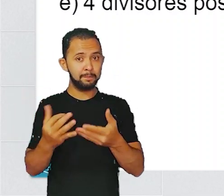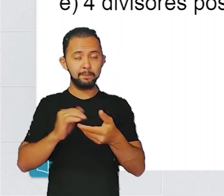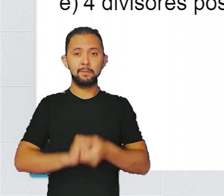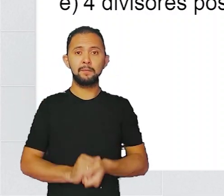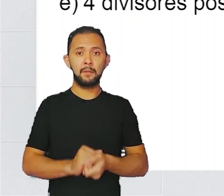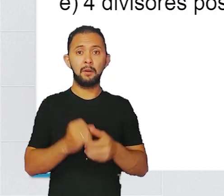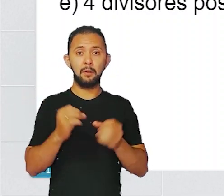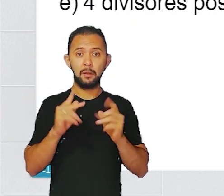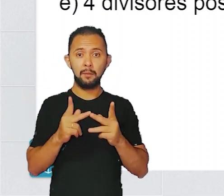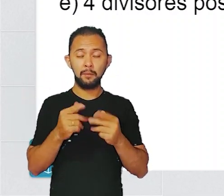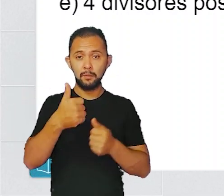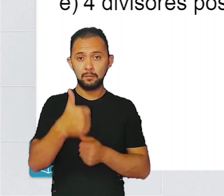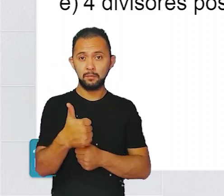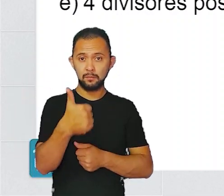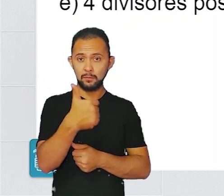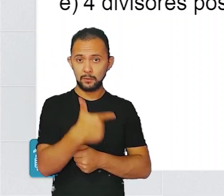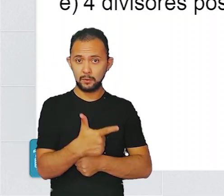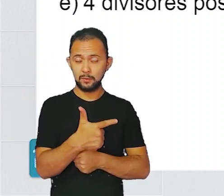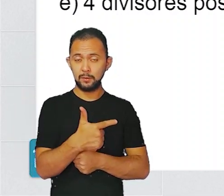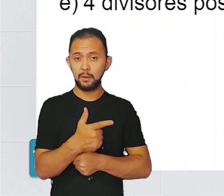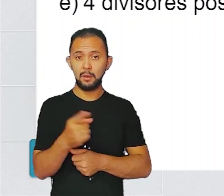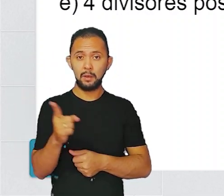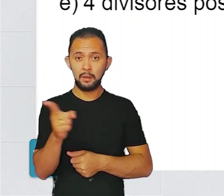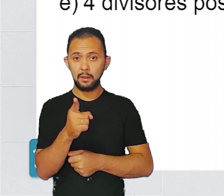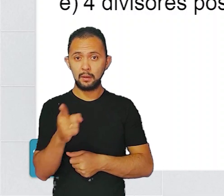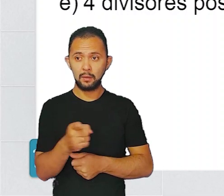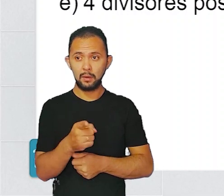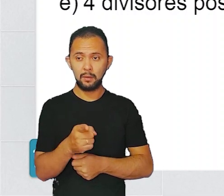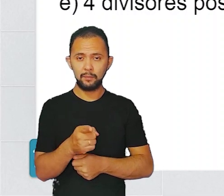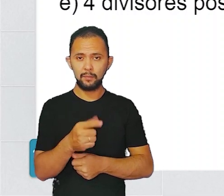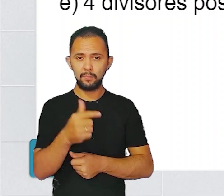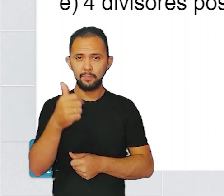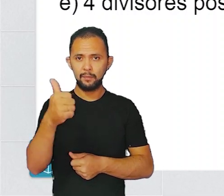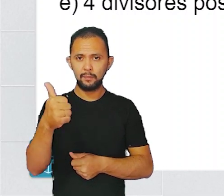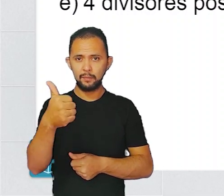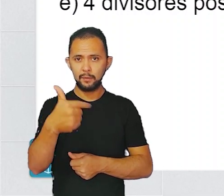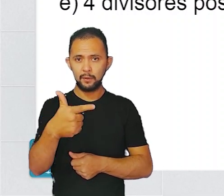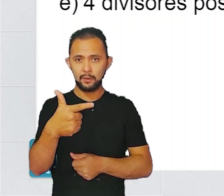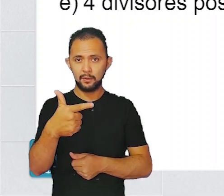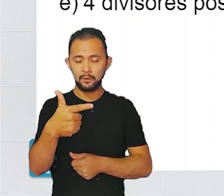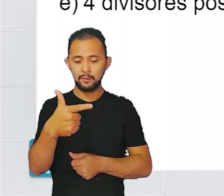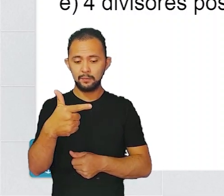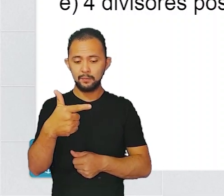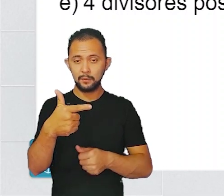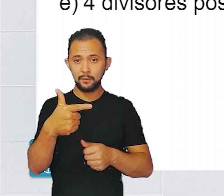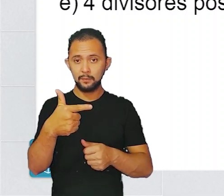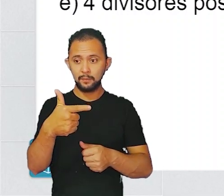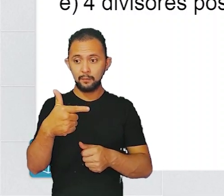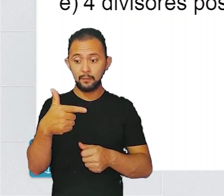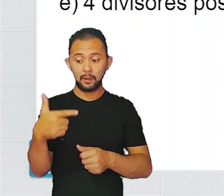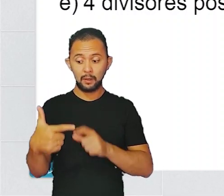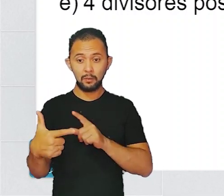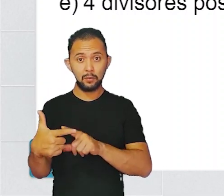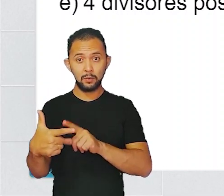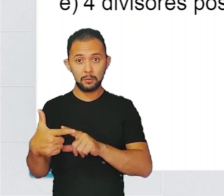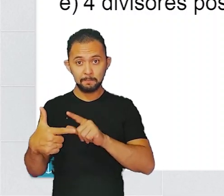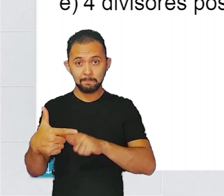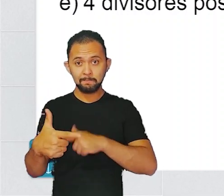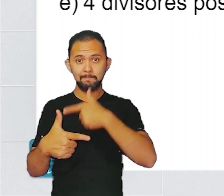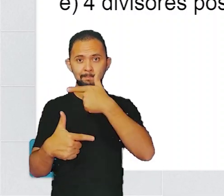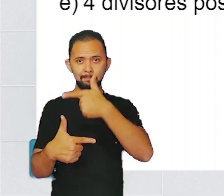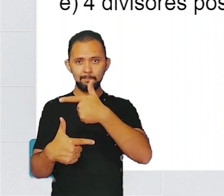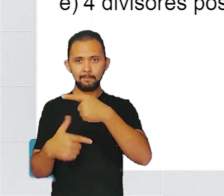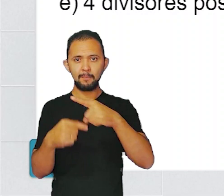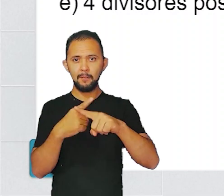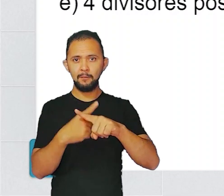Ou seja, 12 é igual a 2 elevado a 2, pois o 2 aparece duas vezes,